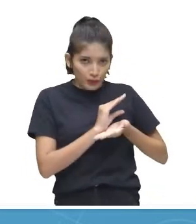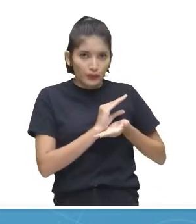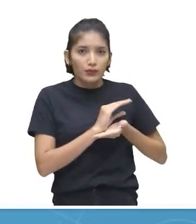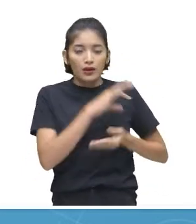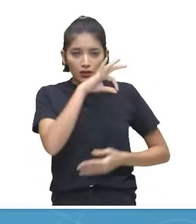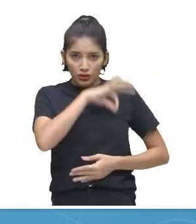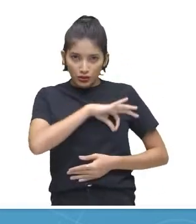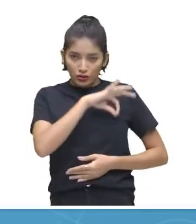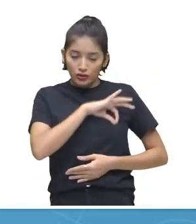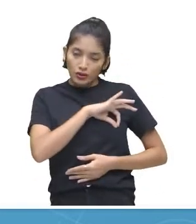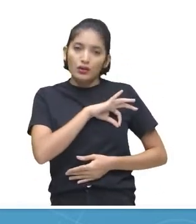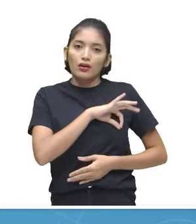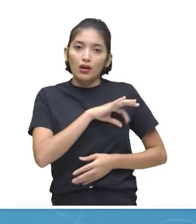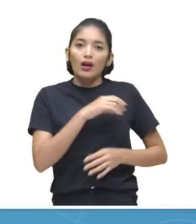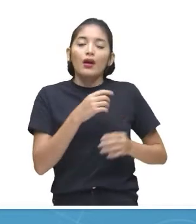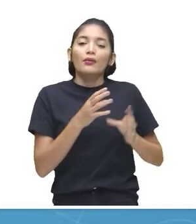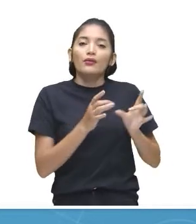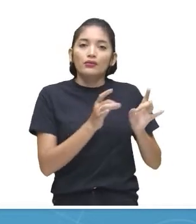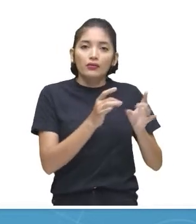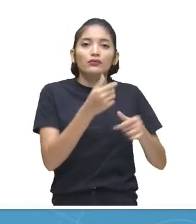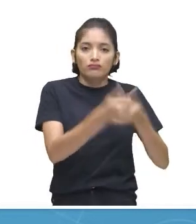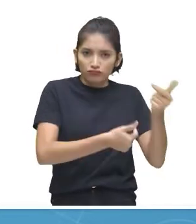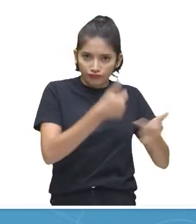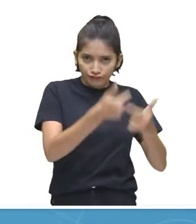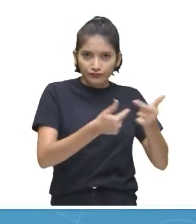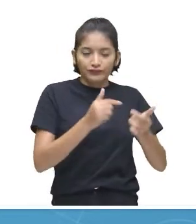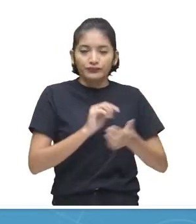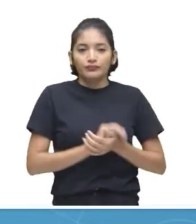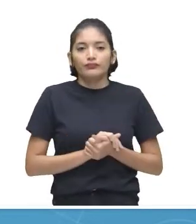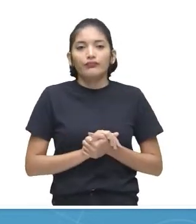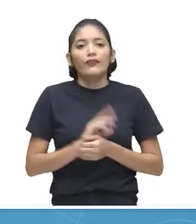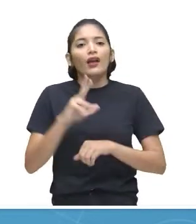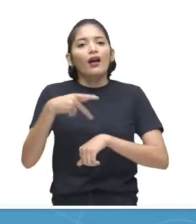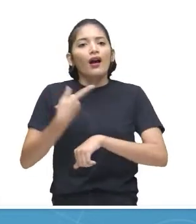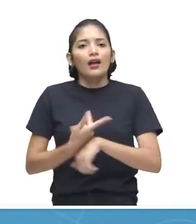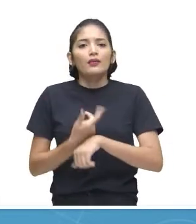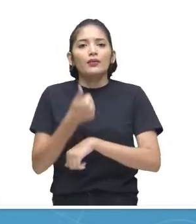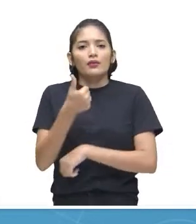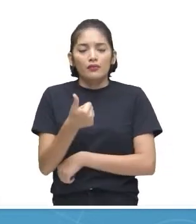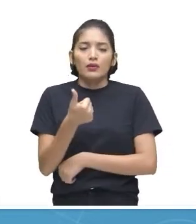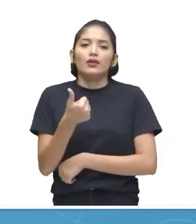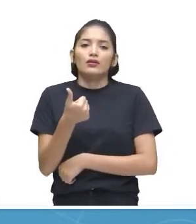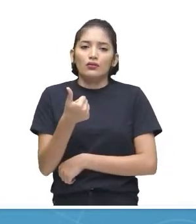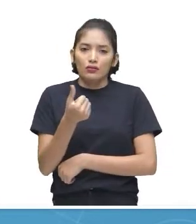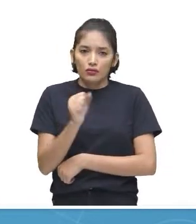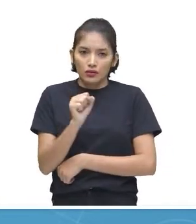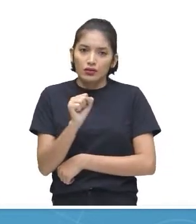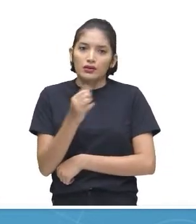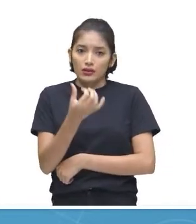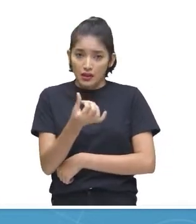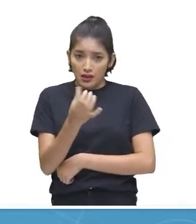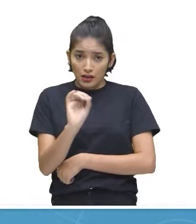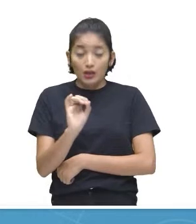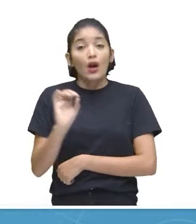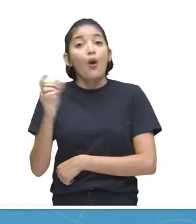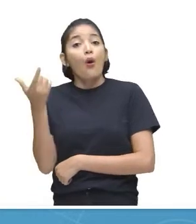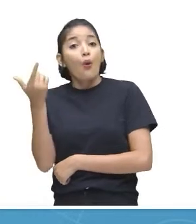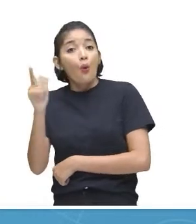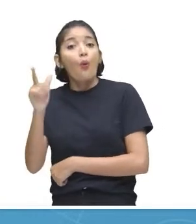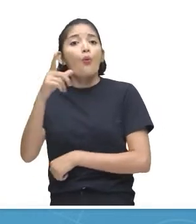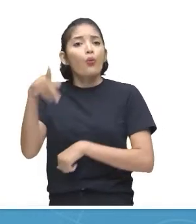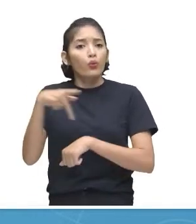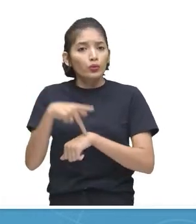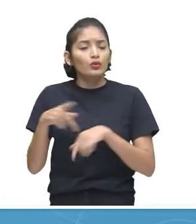dinheiro pela venda da sua força de trabalho. A partir de 1760, outros países vão investir também na